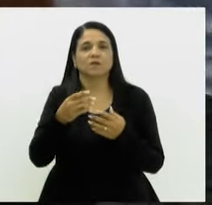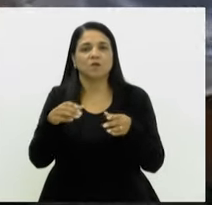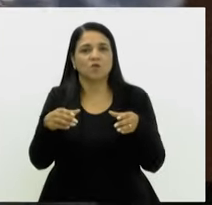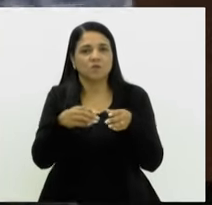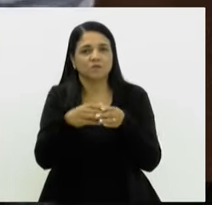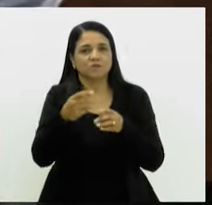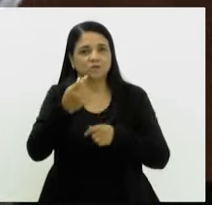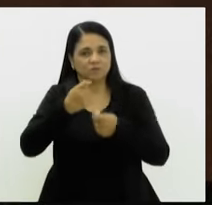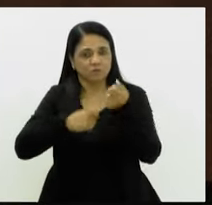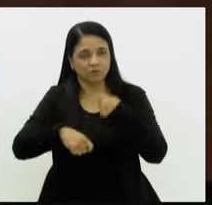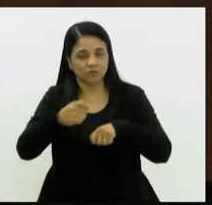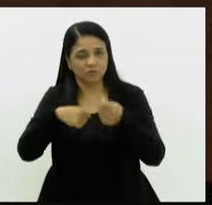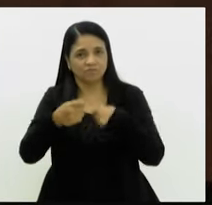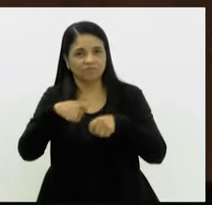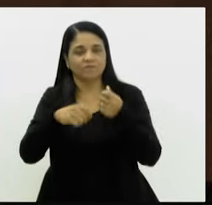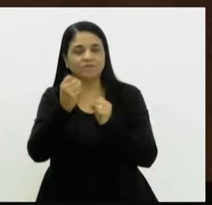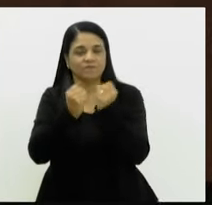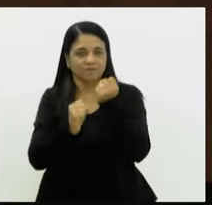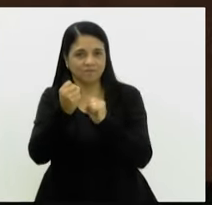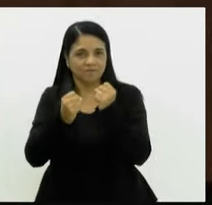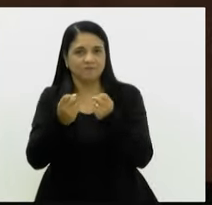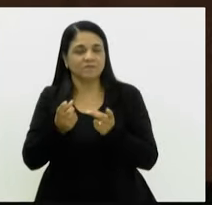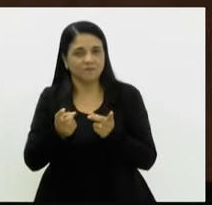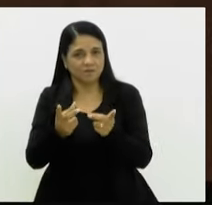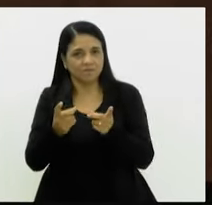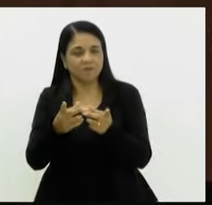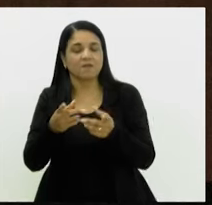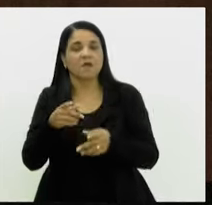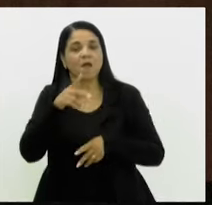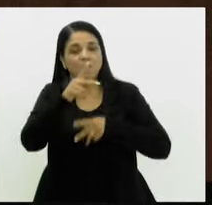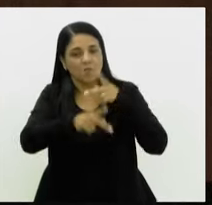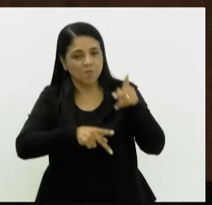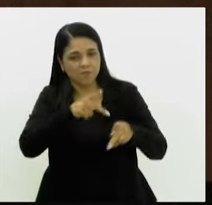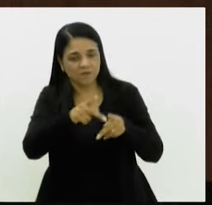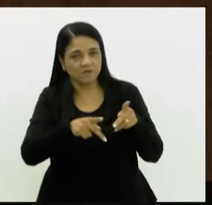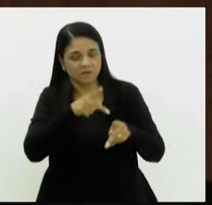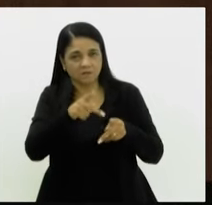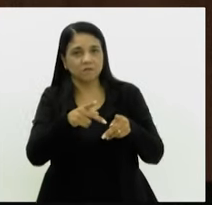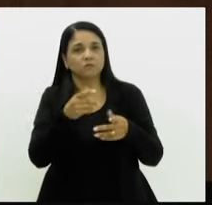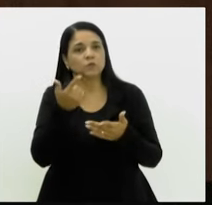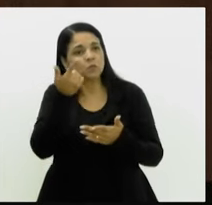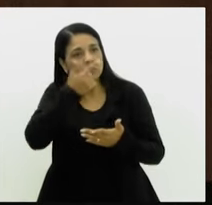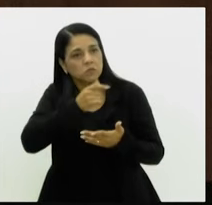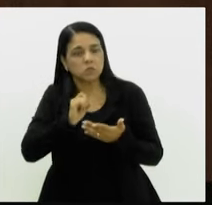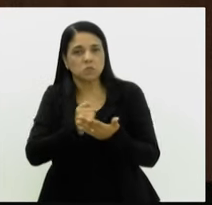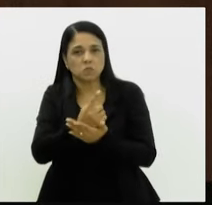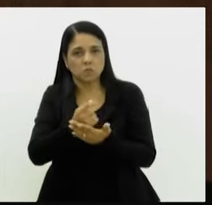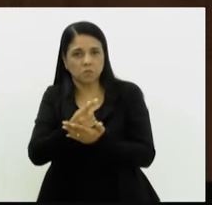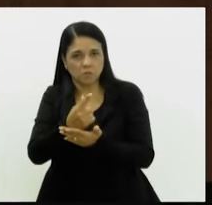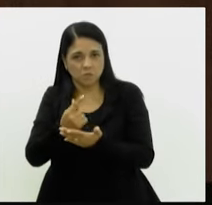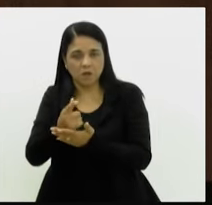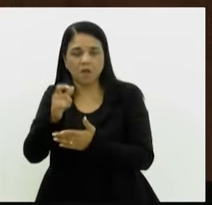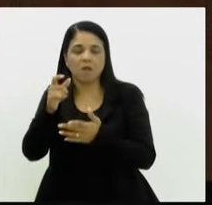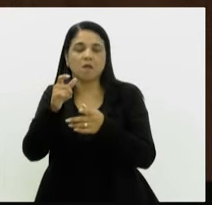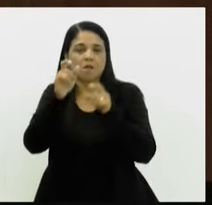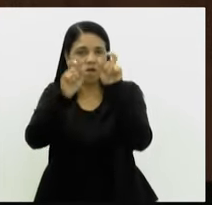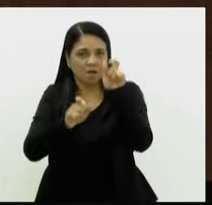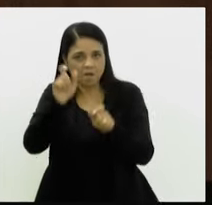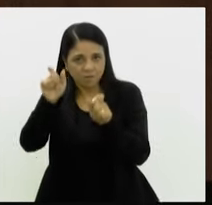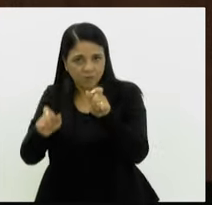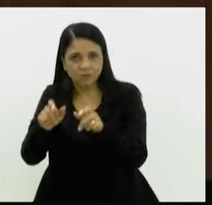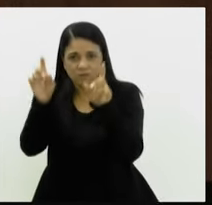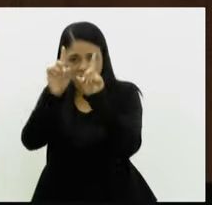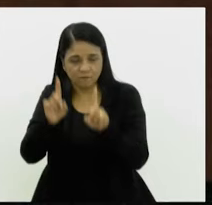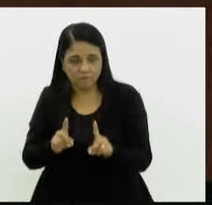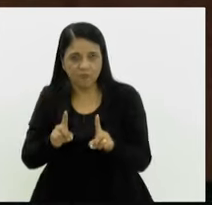assim acessível para que a população, né, possa ir, né, os deficientes visuais,